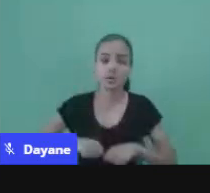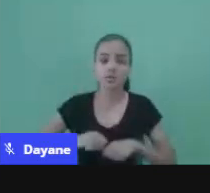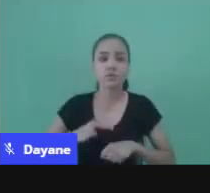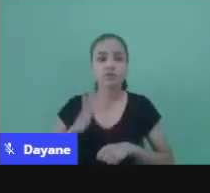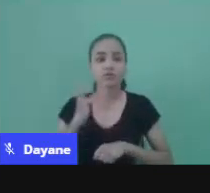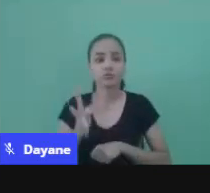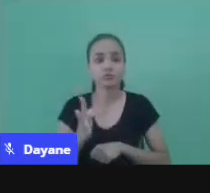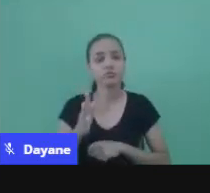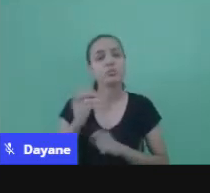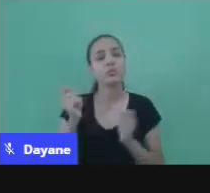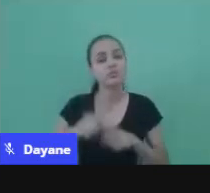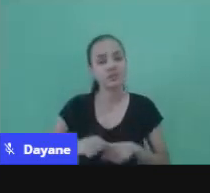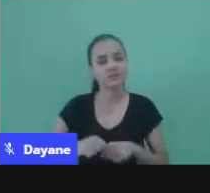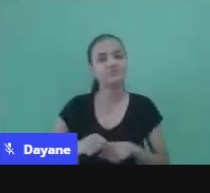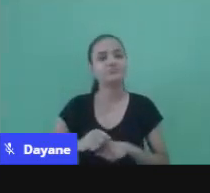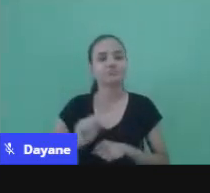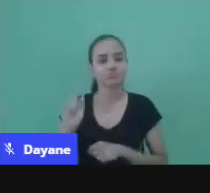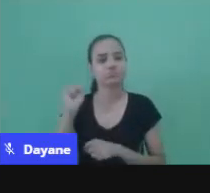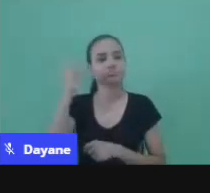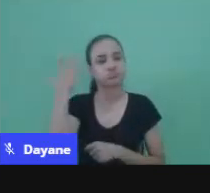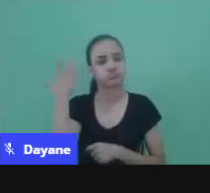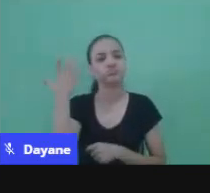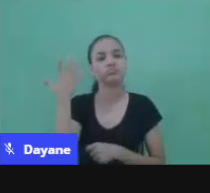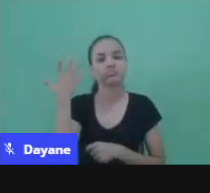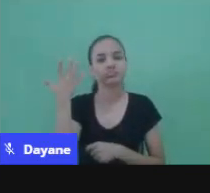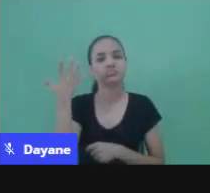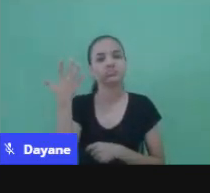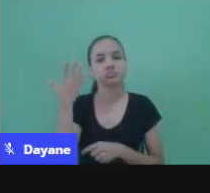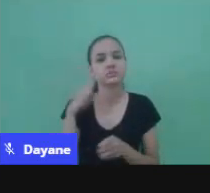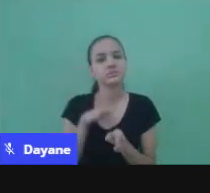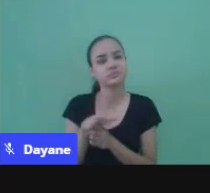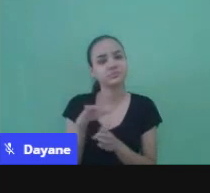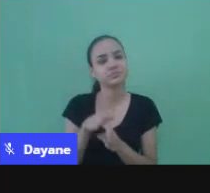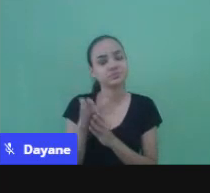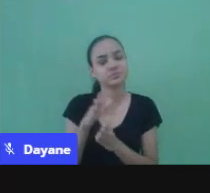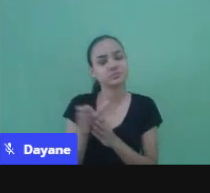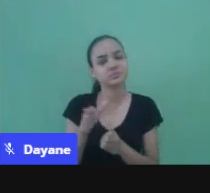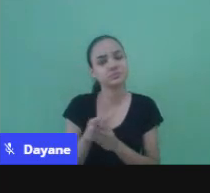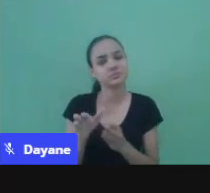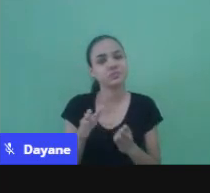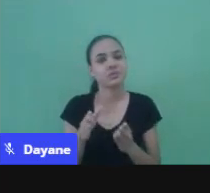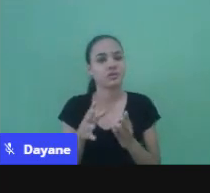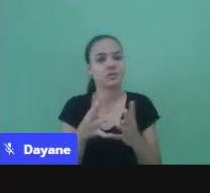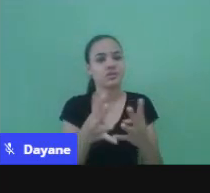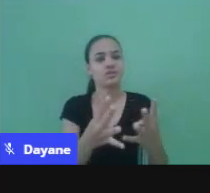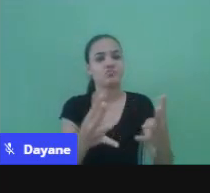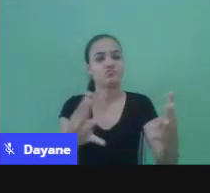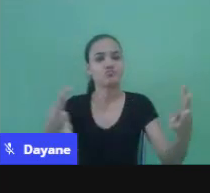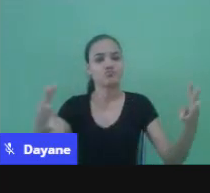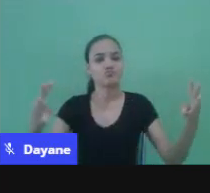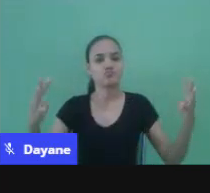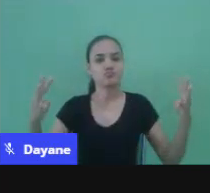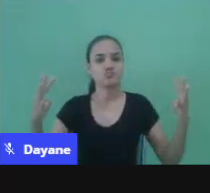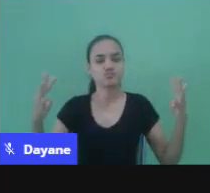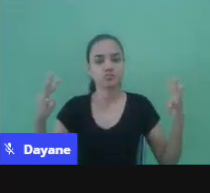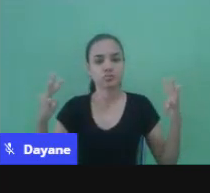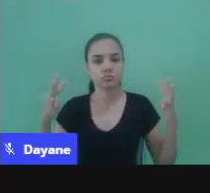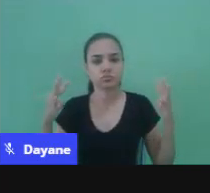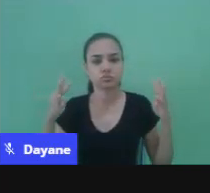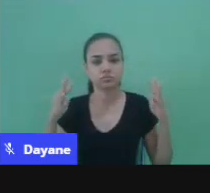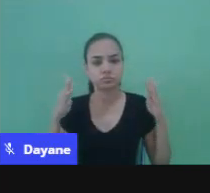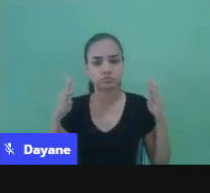ocorrer. Então, a gente recomenda que essas partes sejam cercadas para dirigir os animais para utilizar